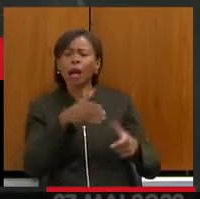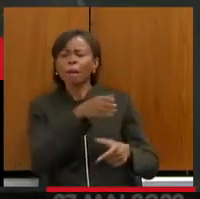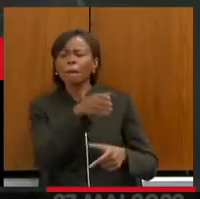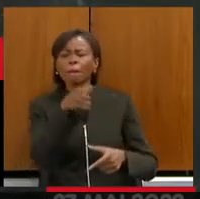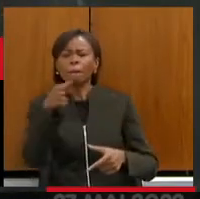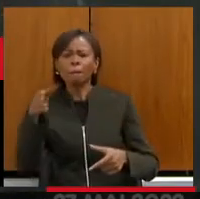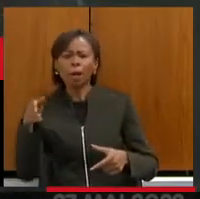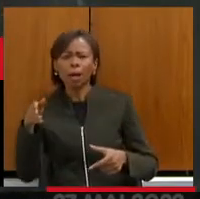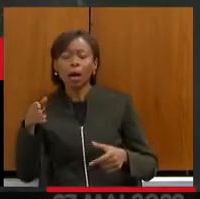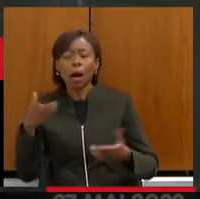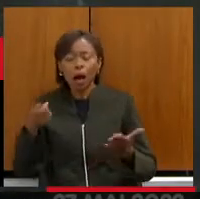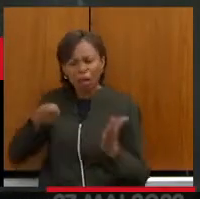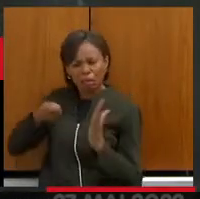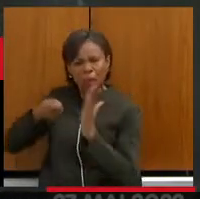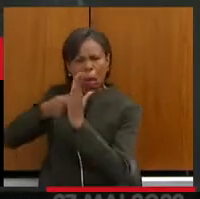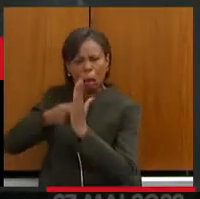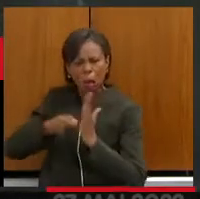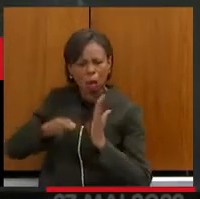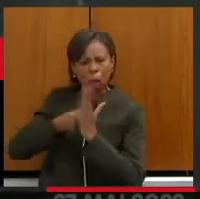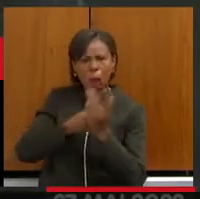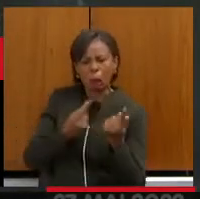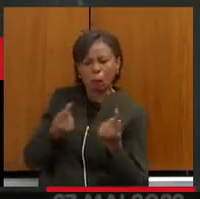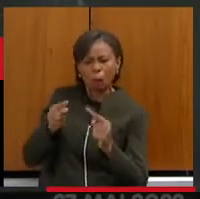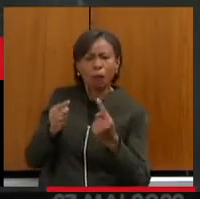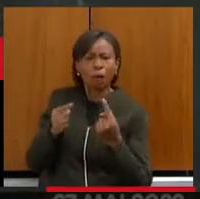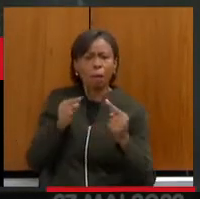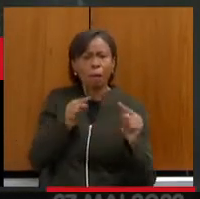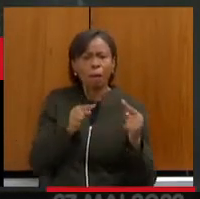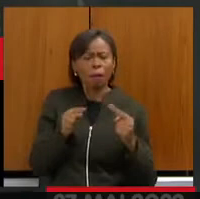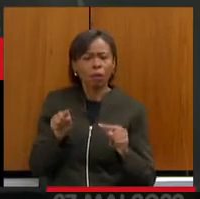diversas violências tentam embotar